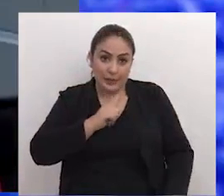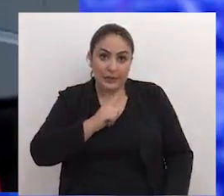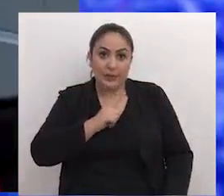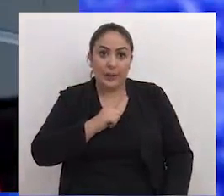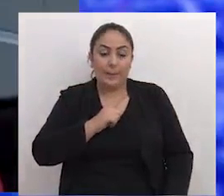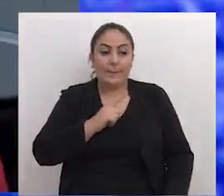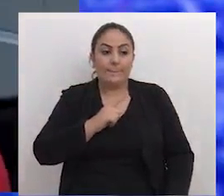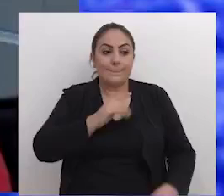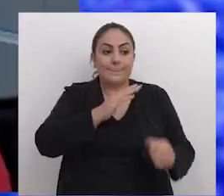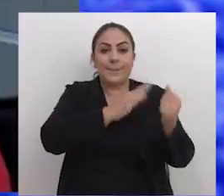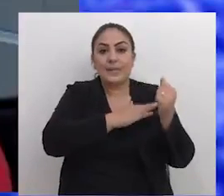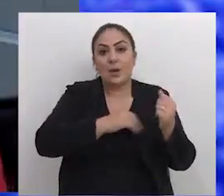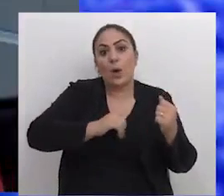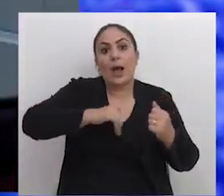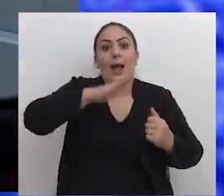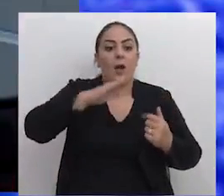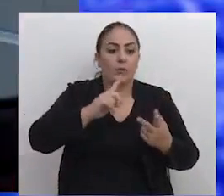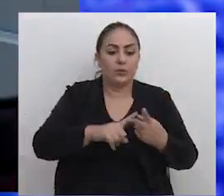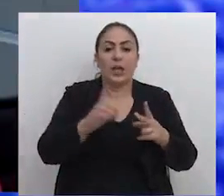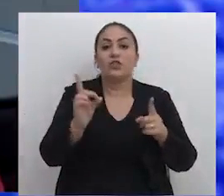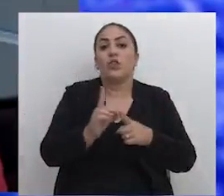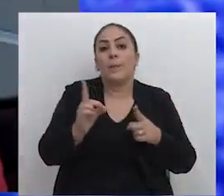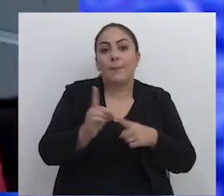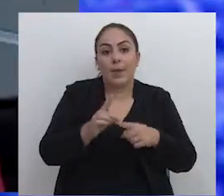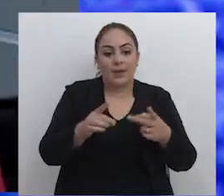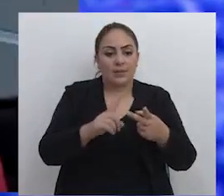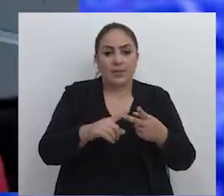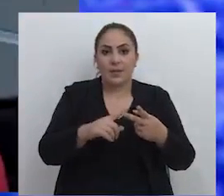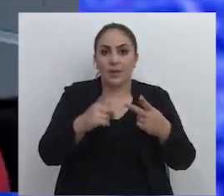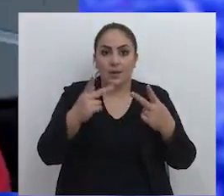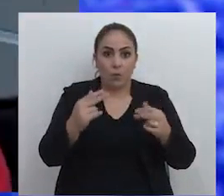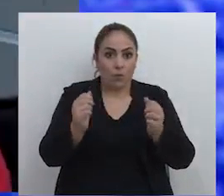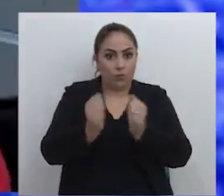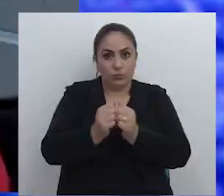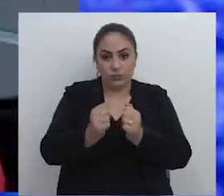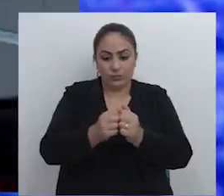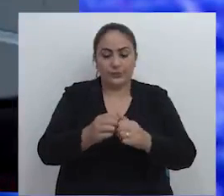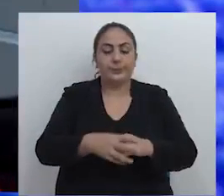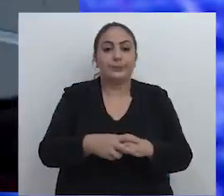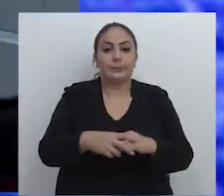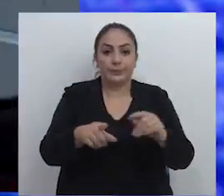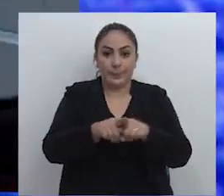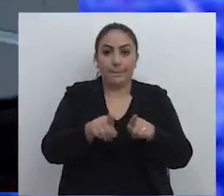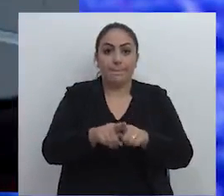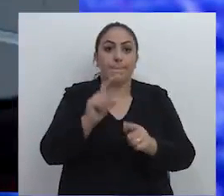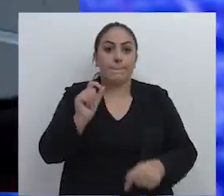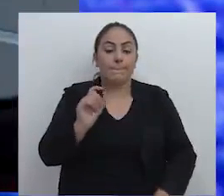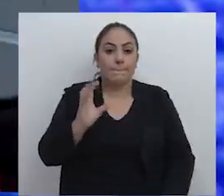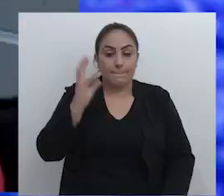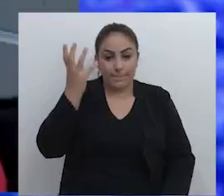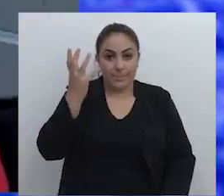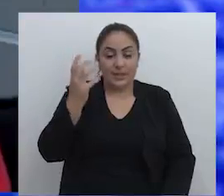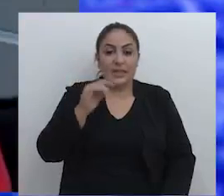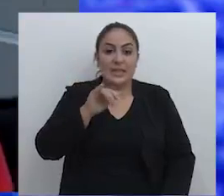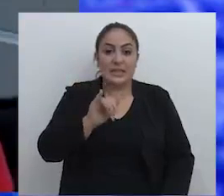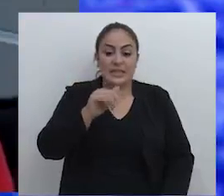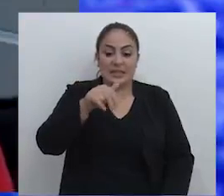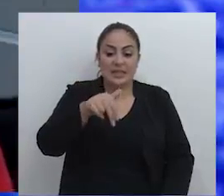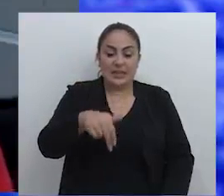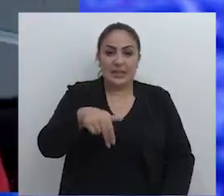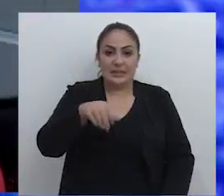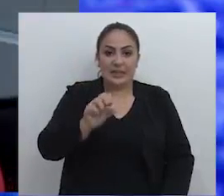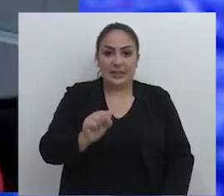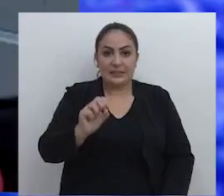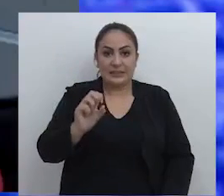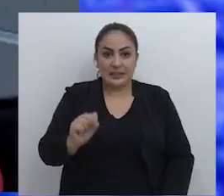tenham pressão alta, diabetes, ao mesmo tempo do que outras doenças. Também o que aconteceu? O INSS